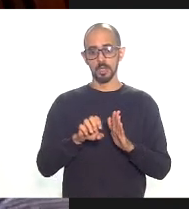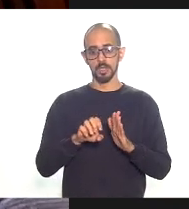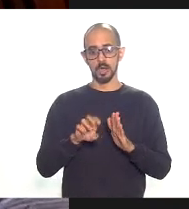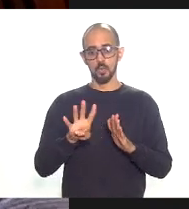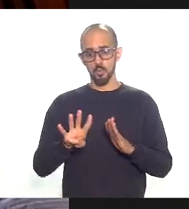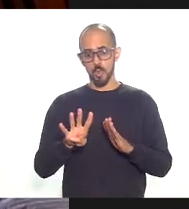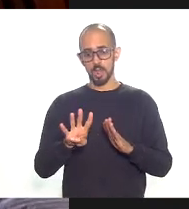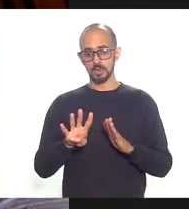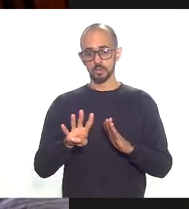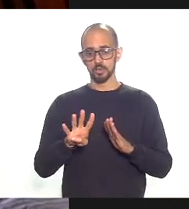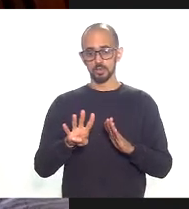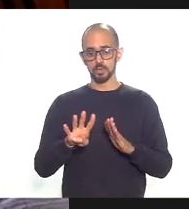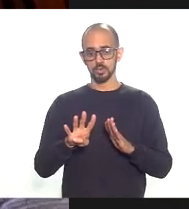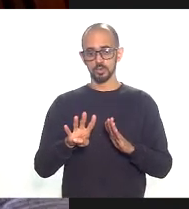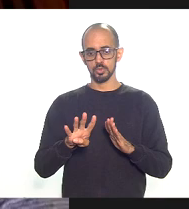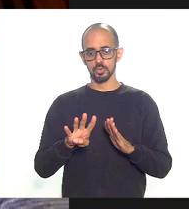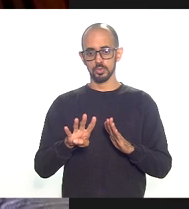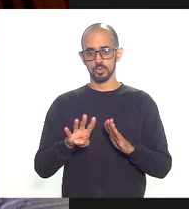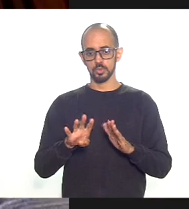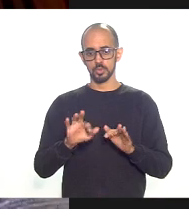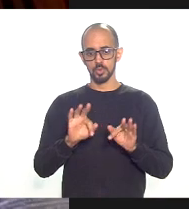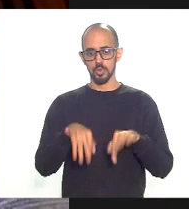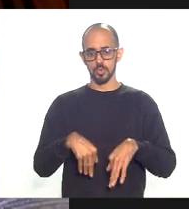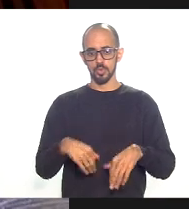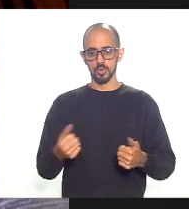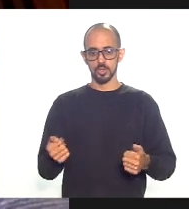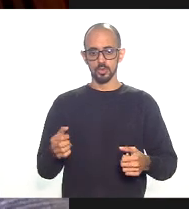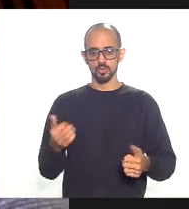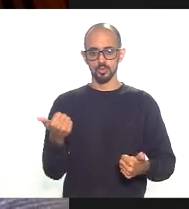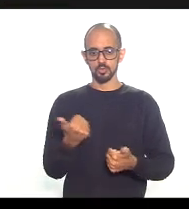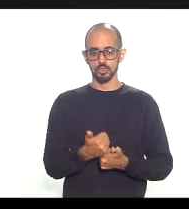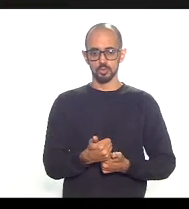4, concluindo por substitutivo, pedindo forma final de redação.